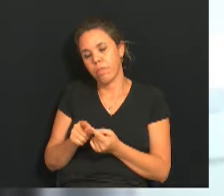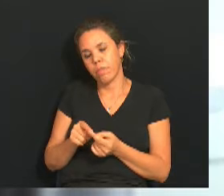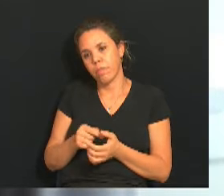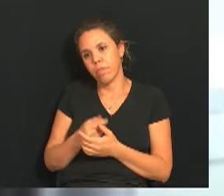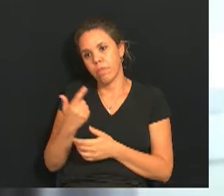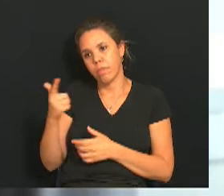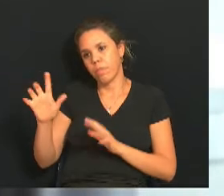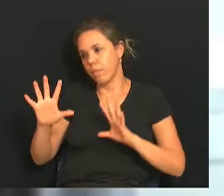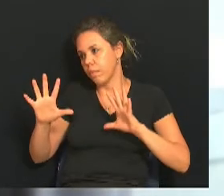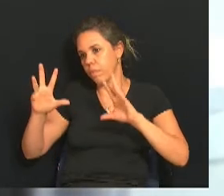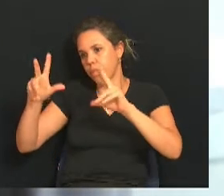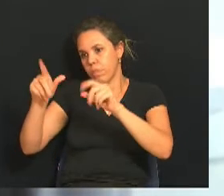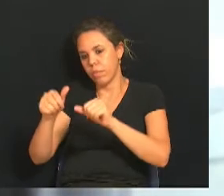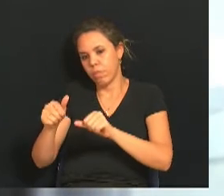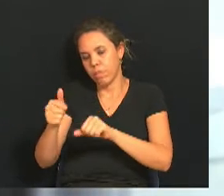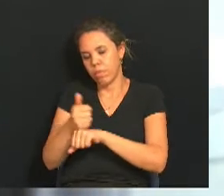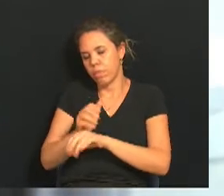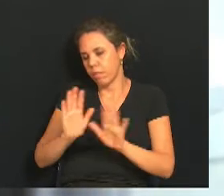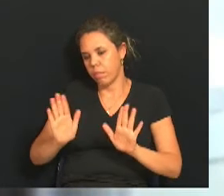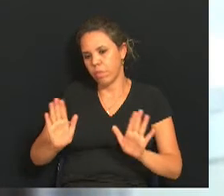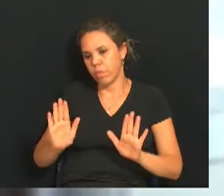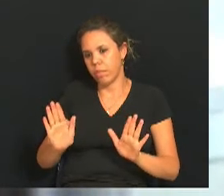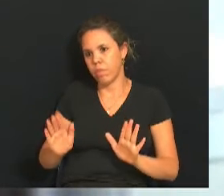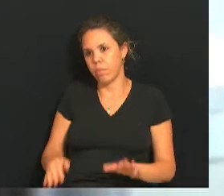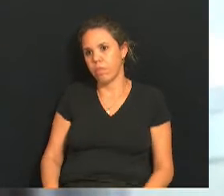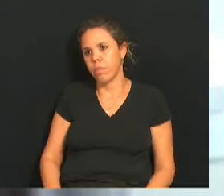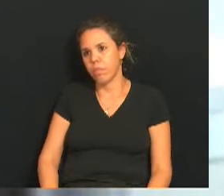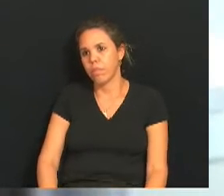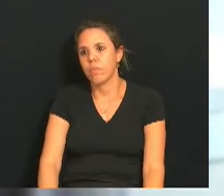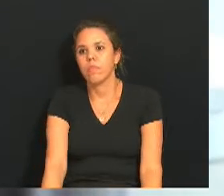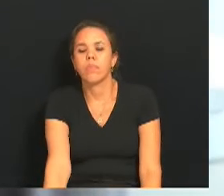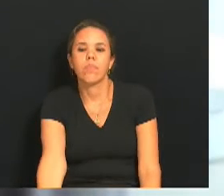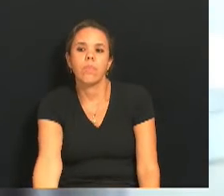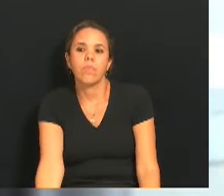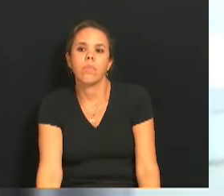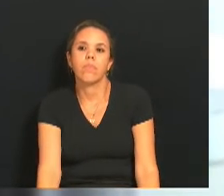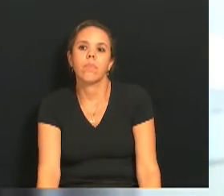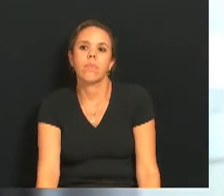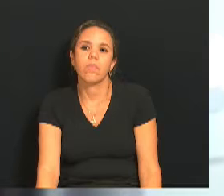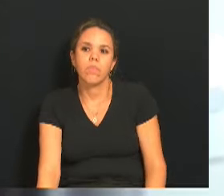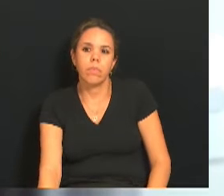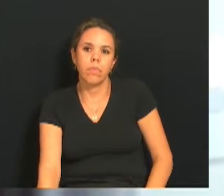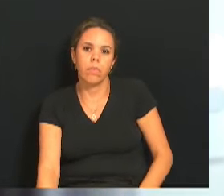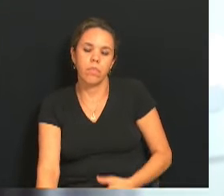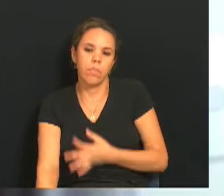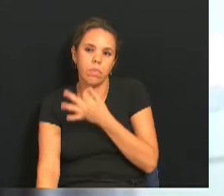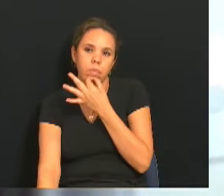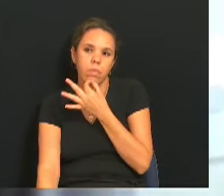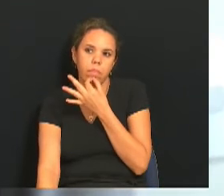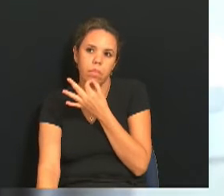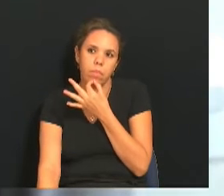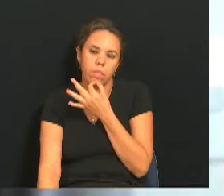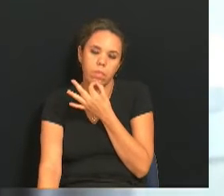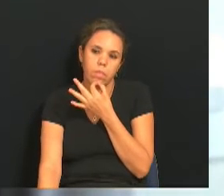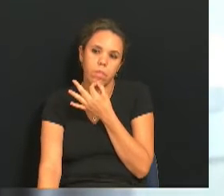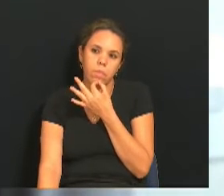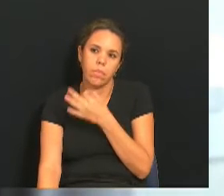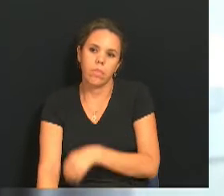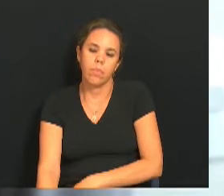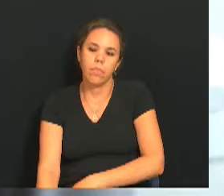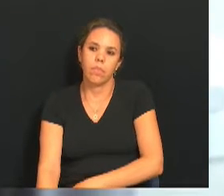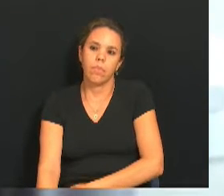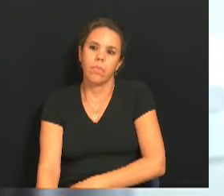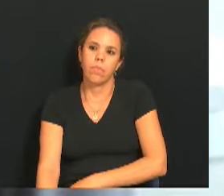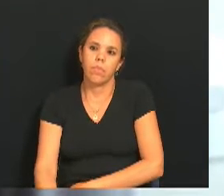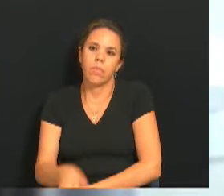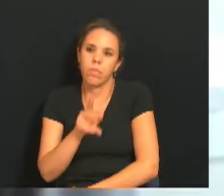todos os colegiados. E aí eu vou omitir aqui, embora não foi pedido, mas a minha opinião pessoal, como educador dessa rede